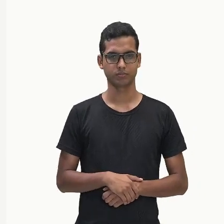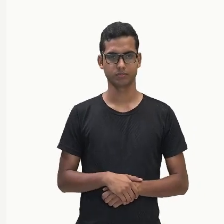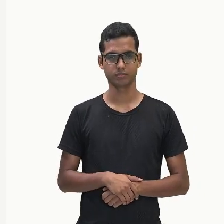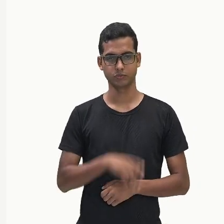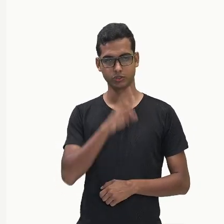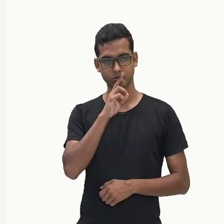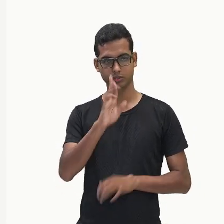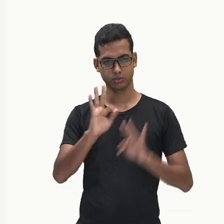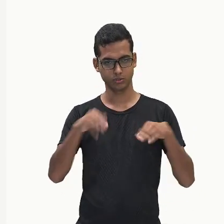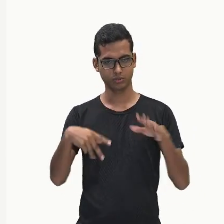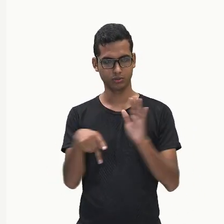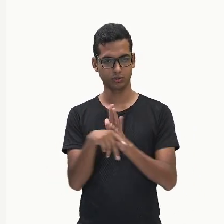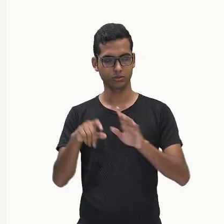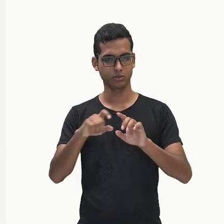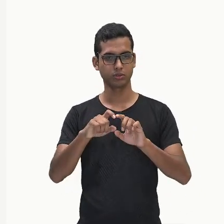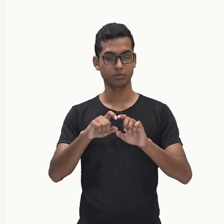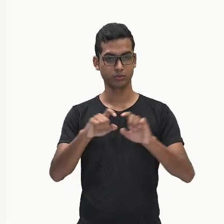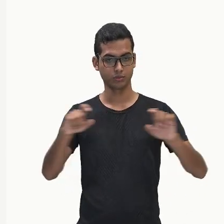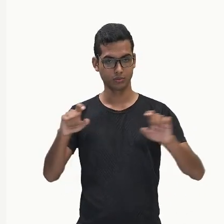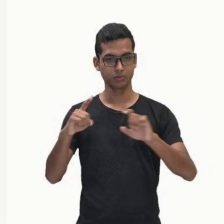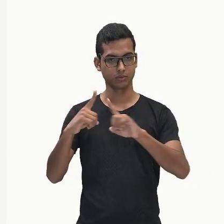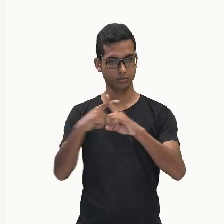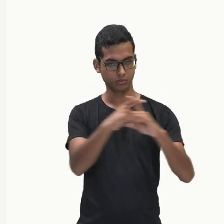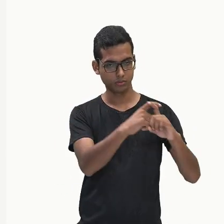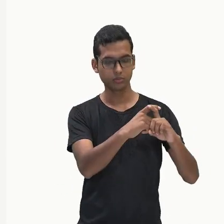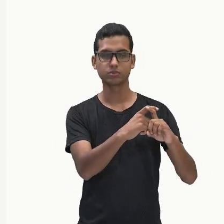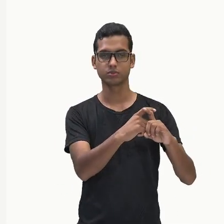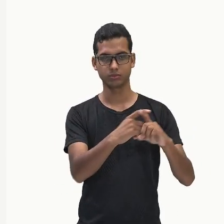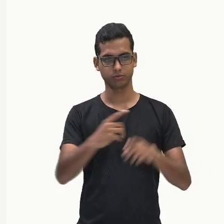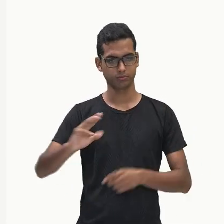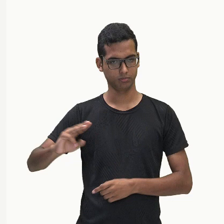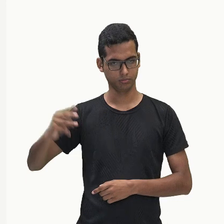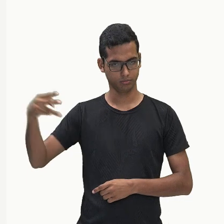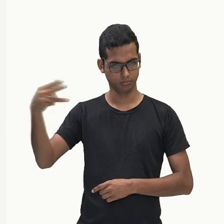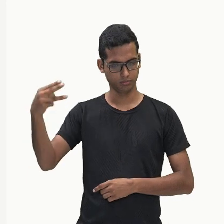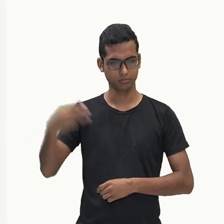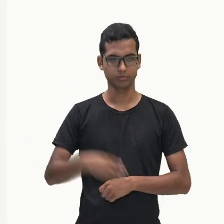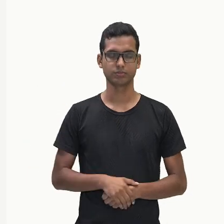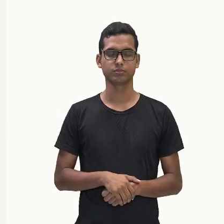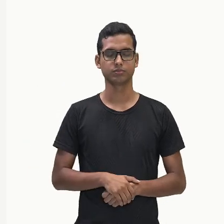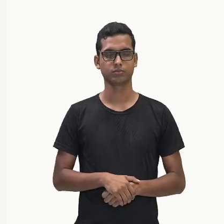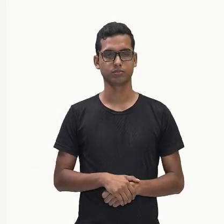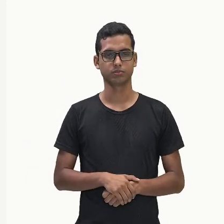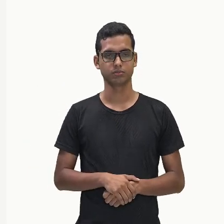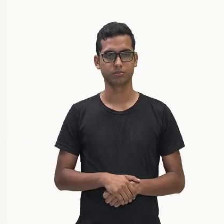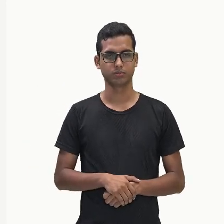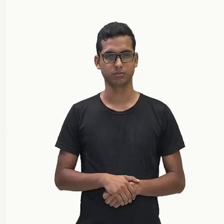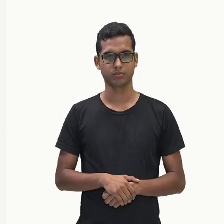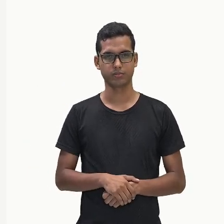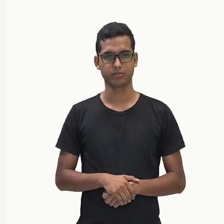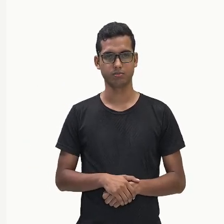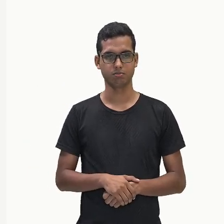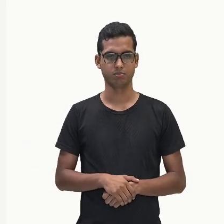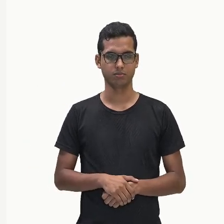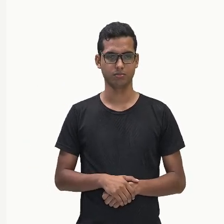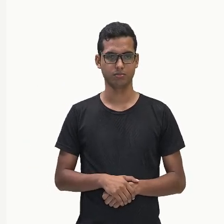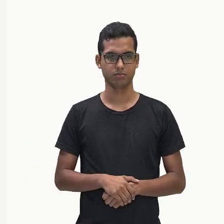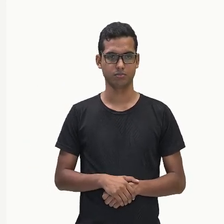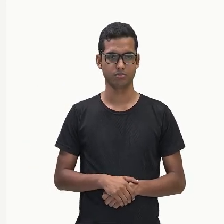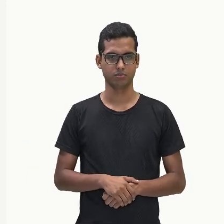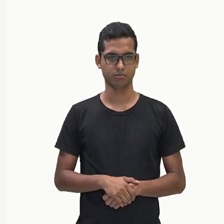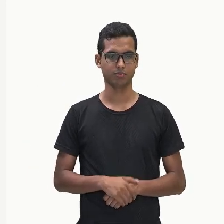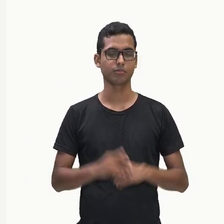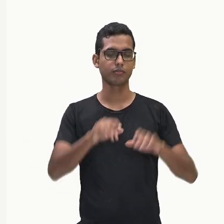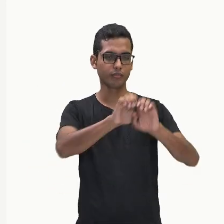dessa função polinomial de grau 3. Né? Nós pegamos as duas da equação do segundo grau